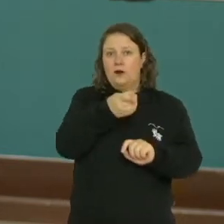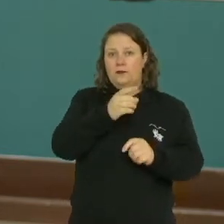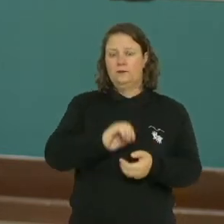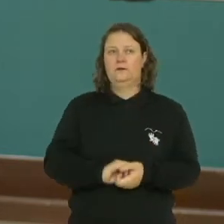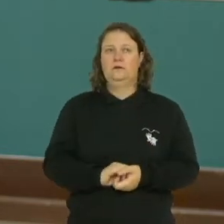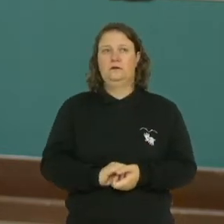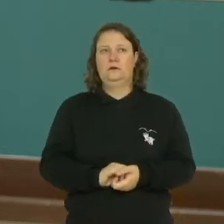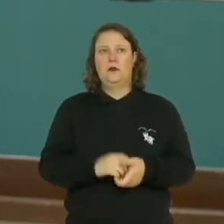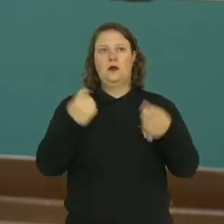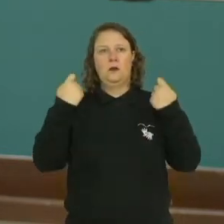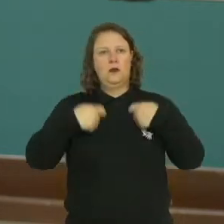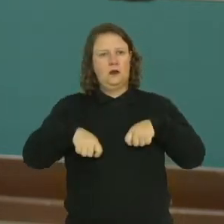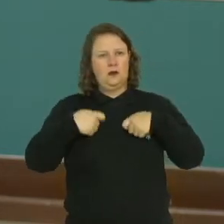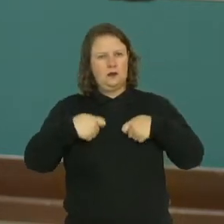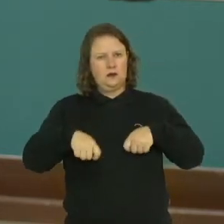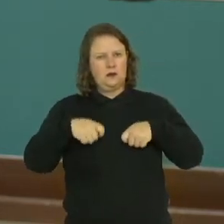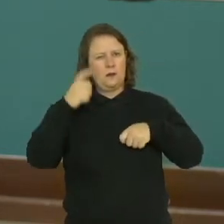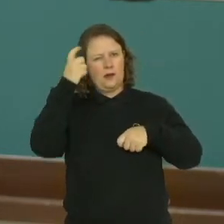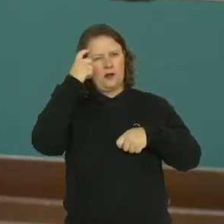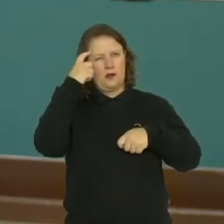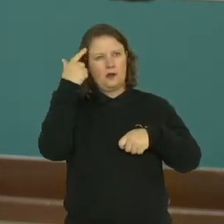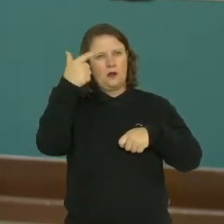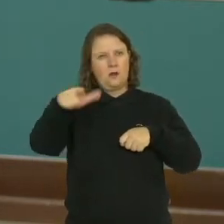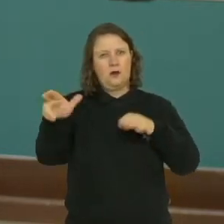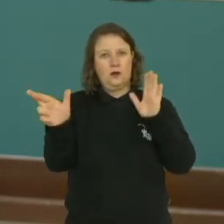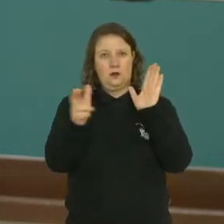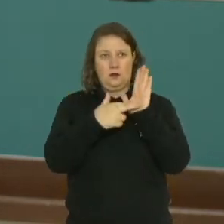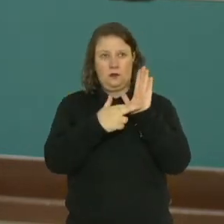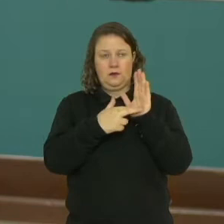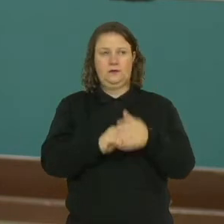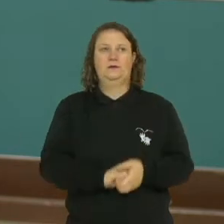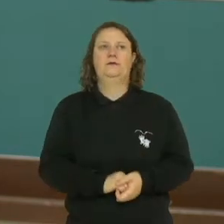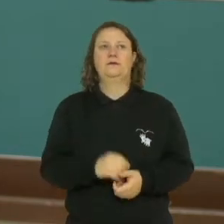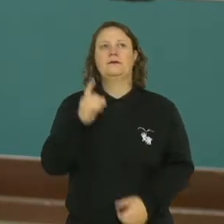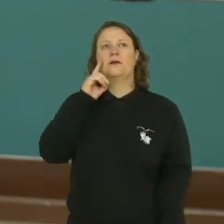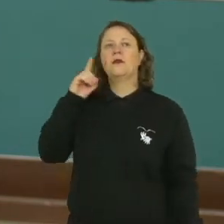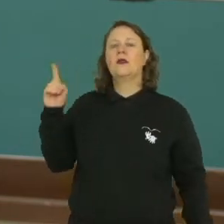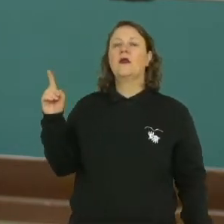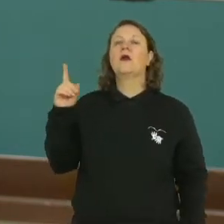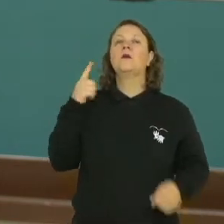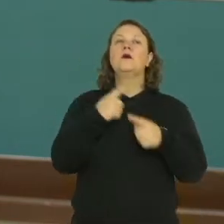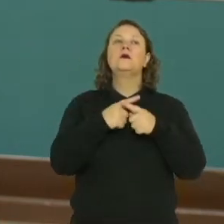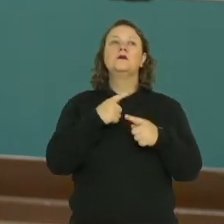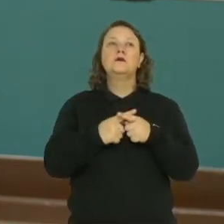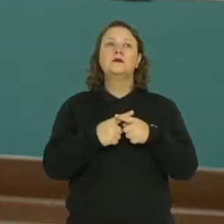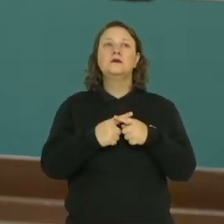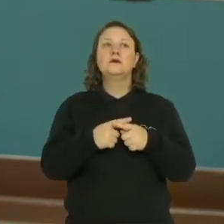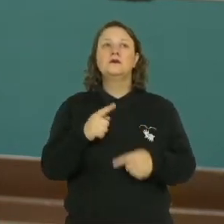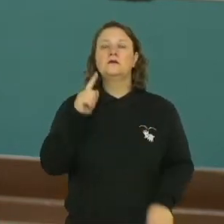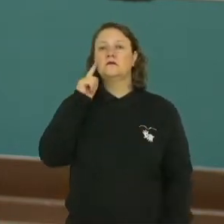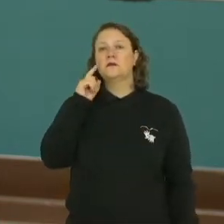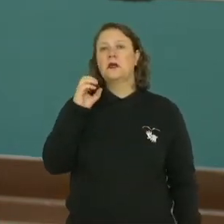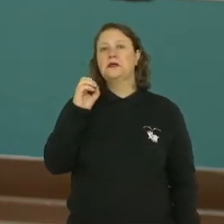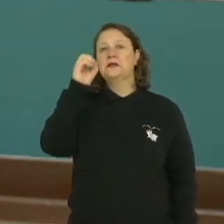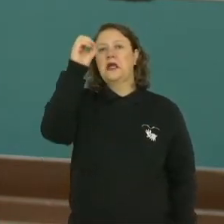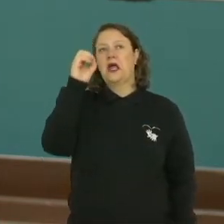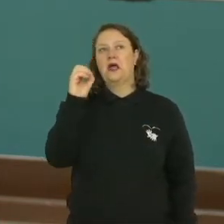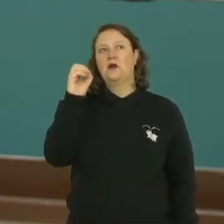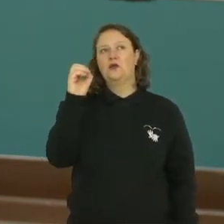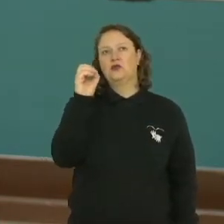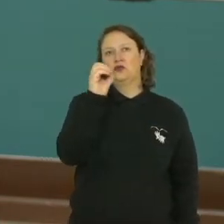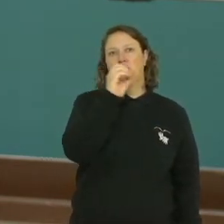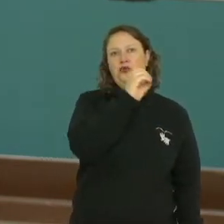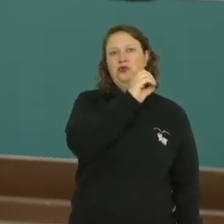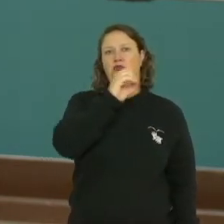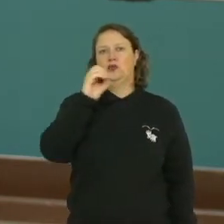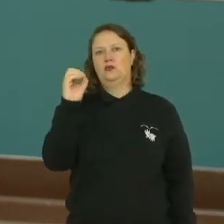só vai se preocupar com isso depois, lá na resposta. Então vamos multiplicar. Multiplicamos tudo por 0 primeiro, então por isso a